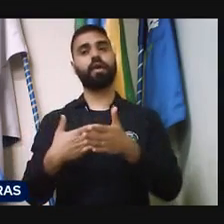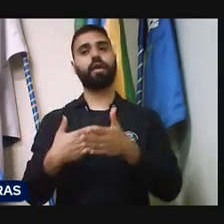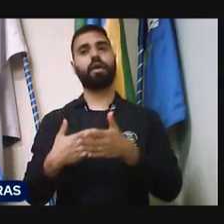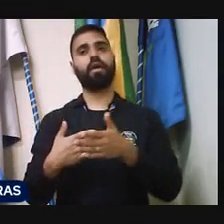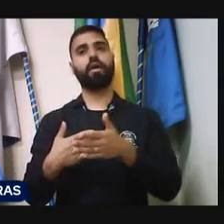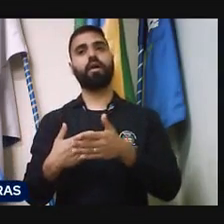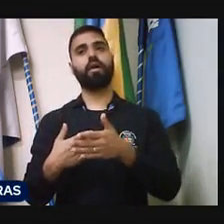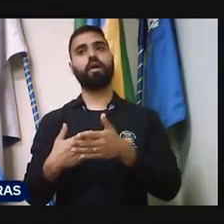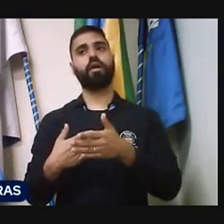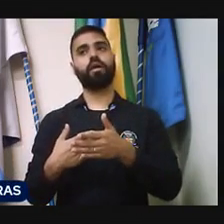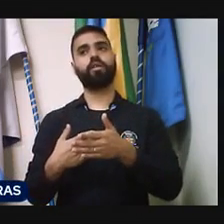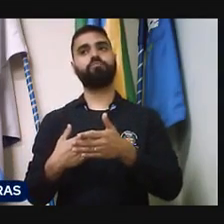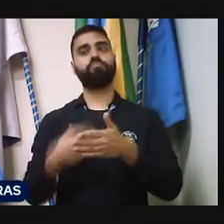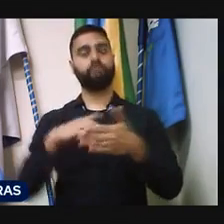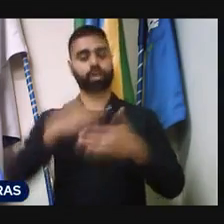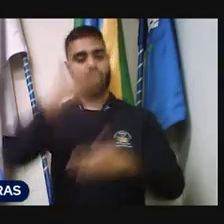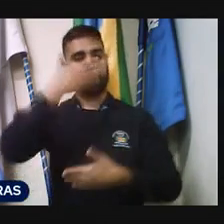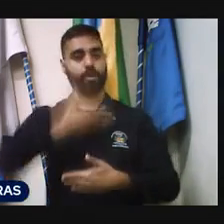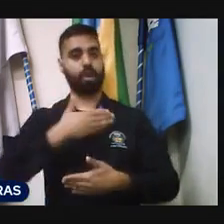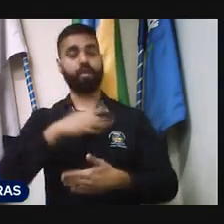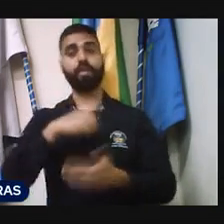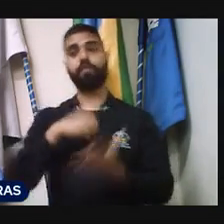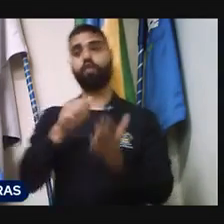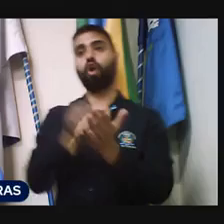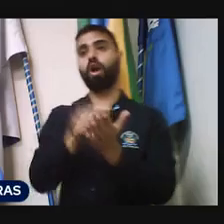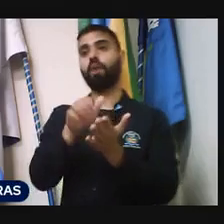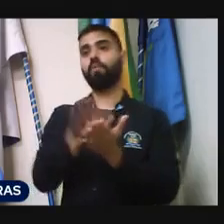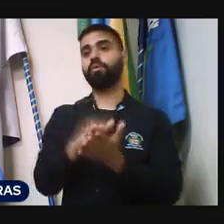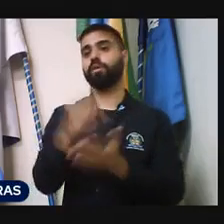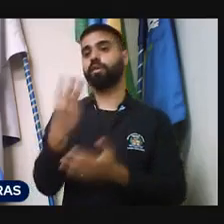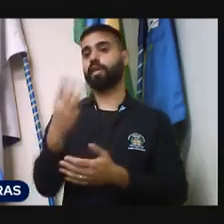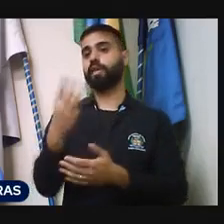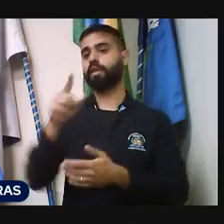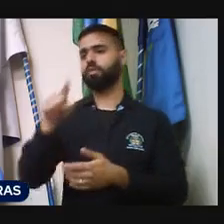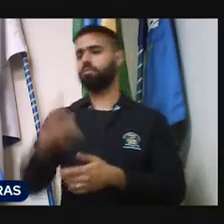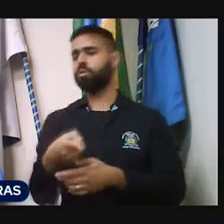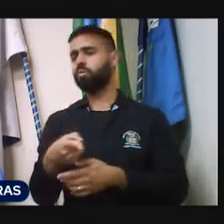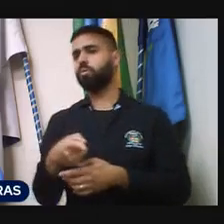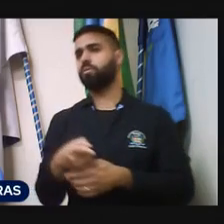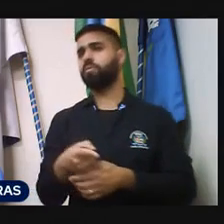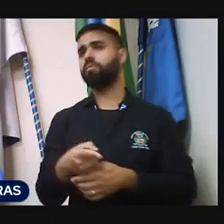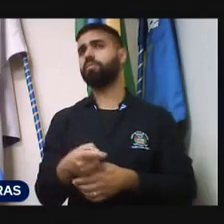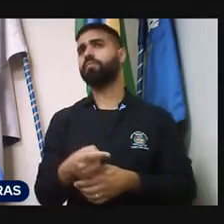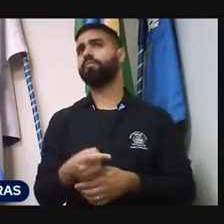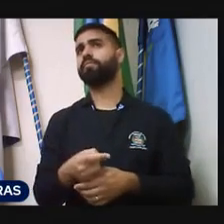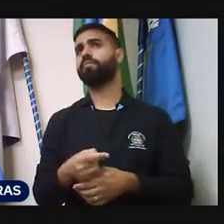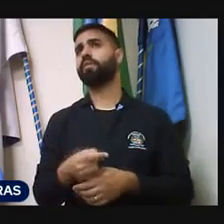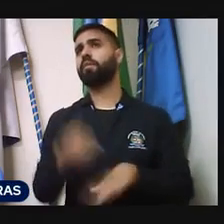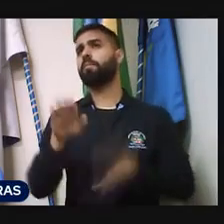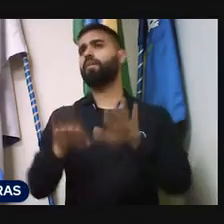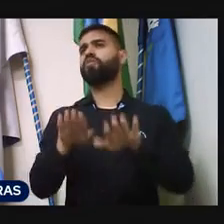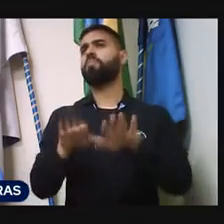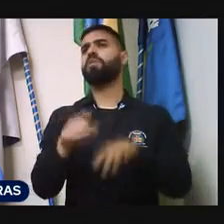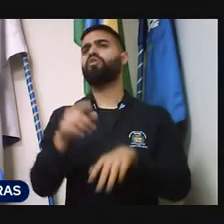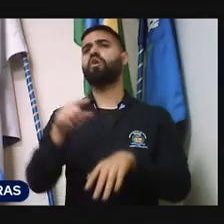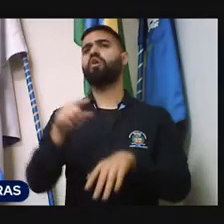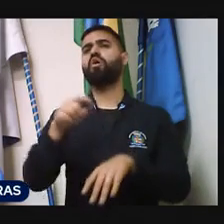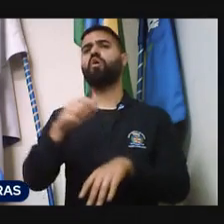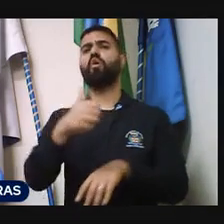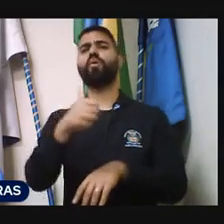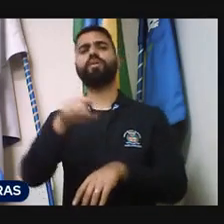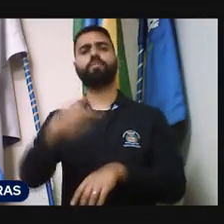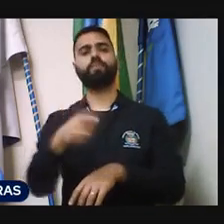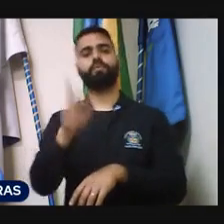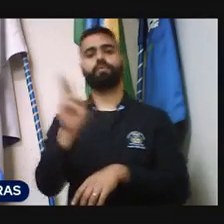estudo seja averiguado ele foi multado em 3 mil ofícios e da equivalente equivale a 11 mil reais hoje